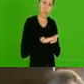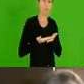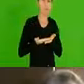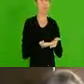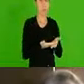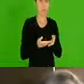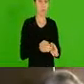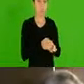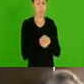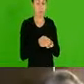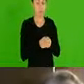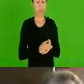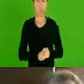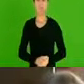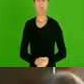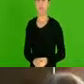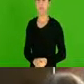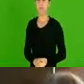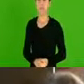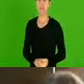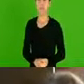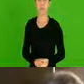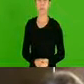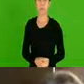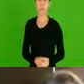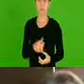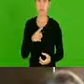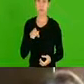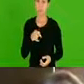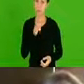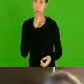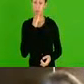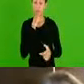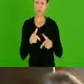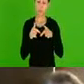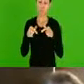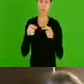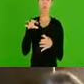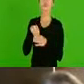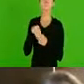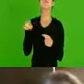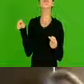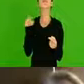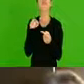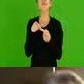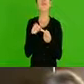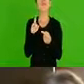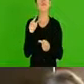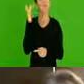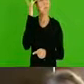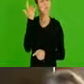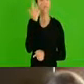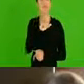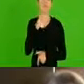Então, aqui, a ação é subjugada pela finalidade da execução, ou seja,